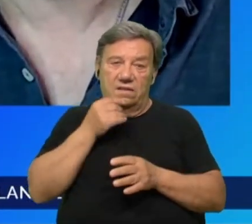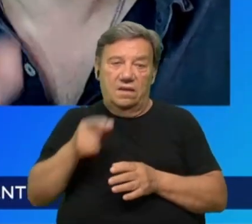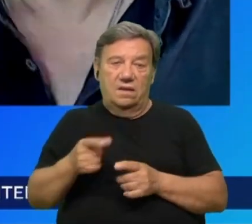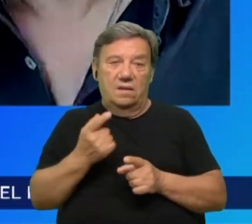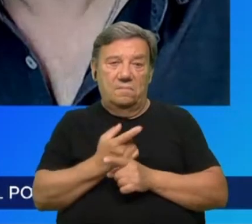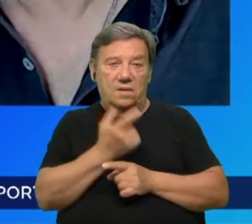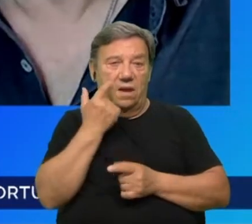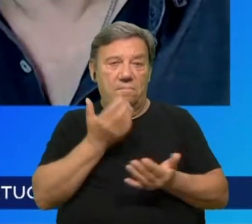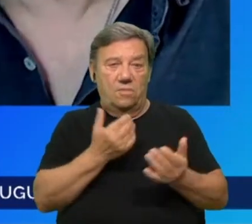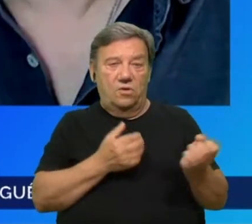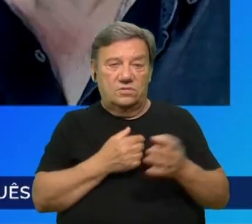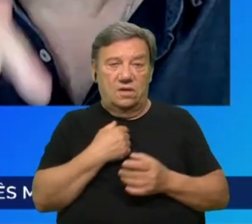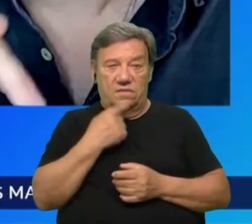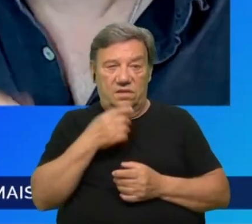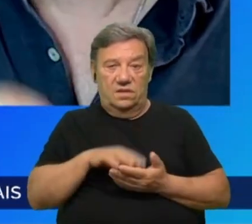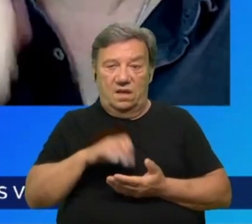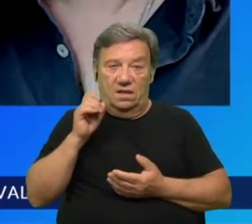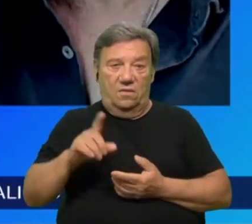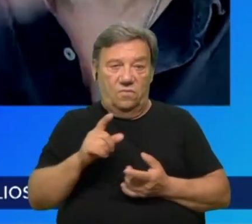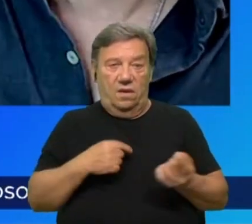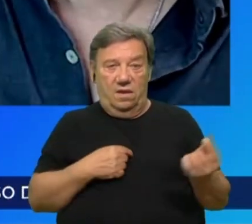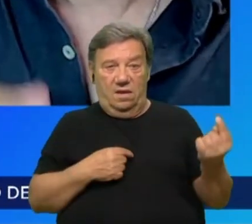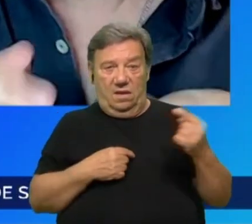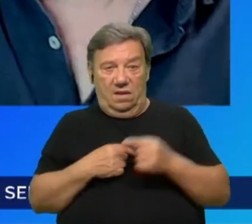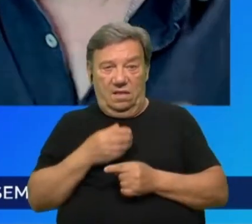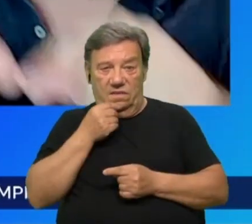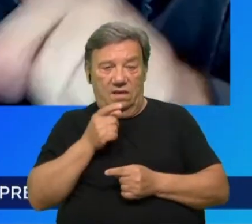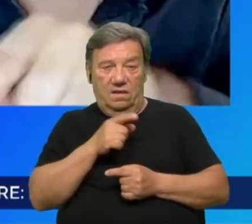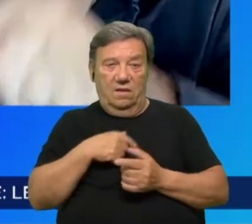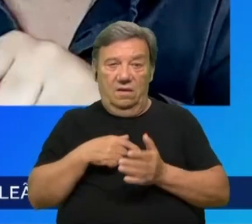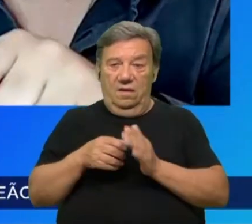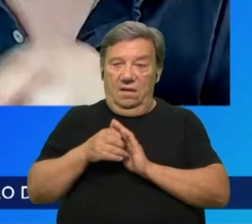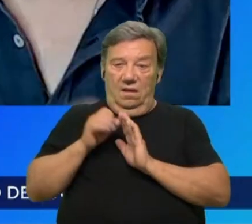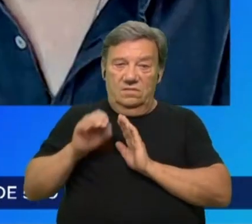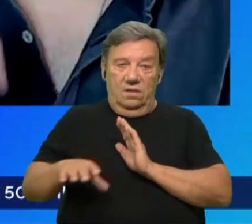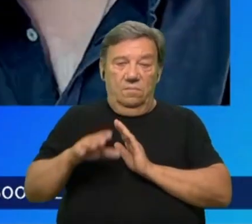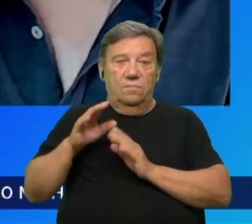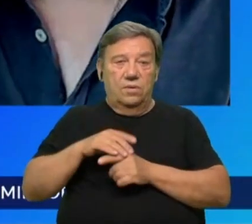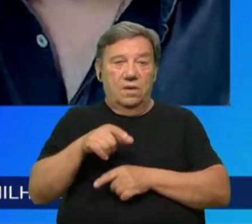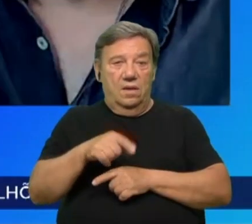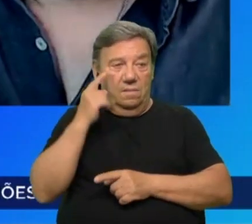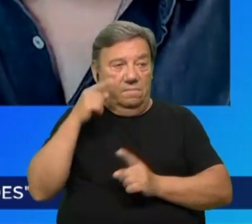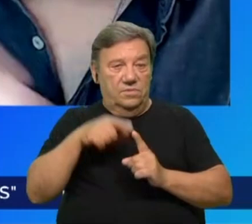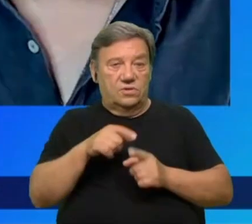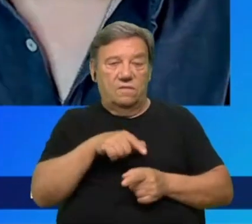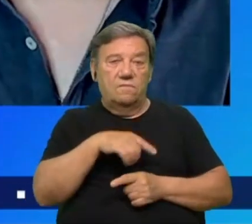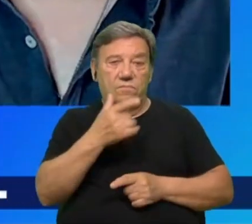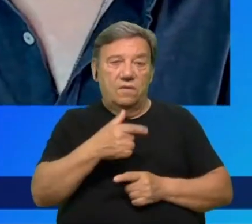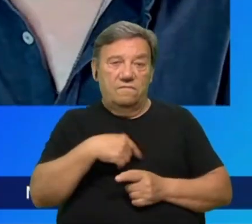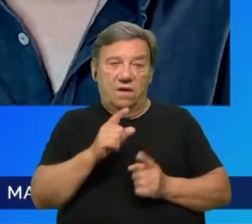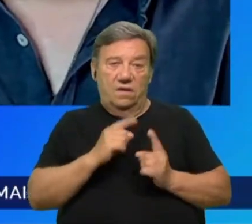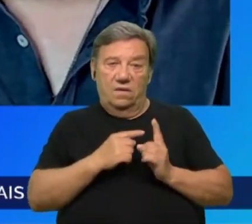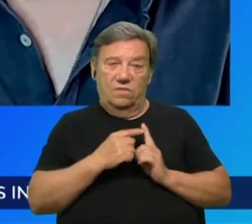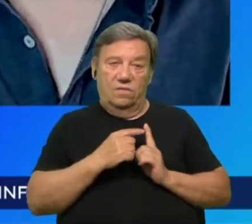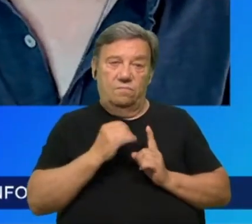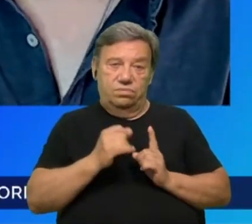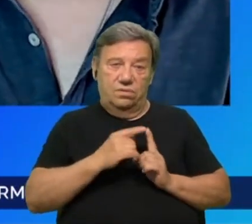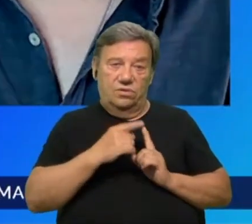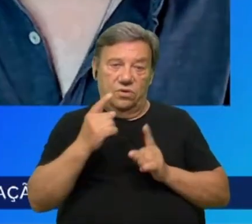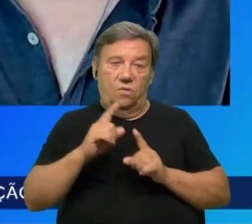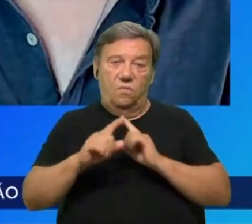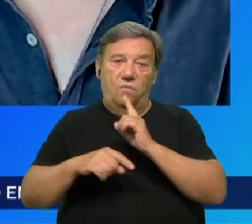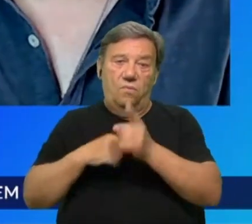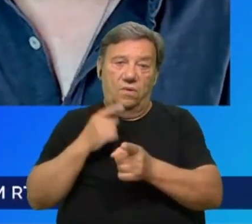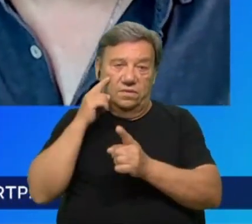essas mesmas amostras. Eu disse lançar, não é regressar à Terra, é lançar, porque depois esta missão vai se deslocar para uma